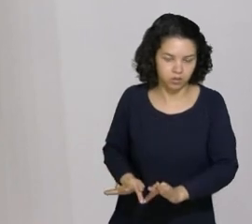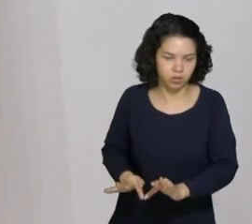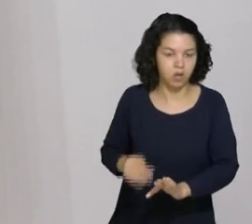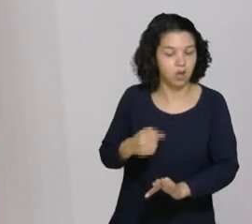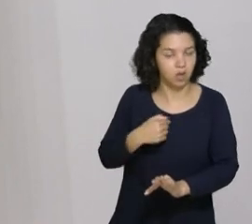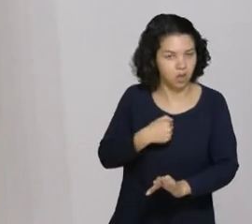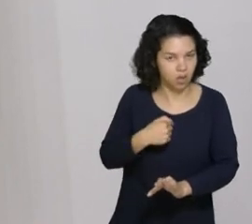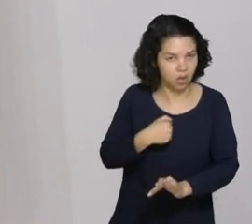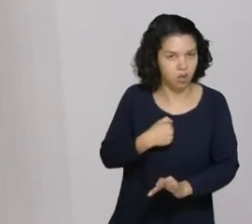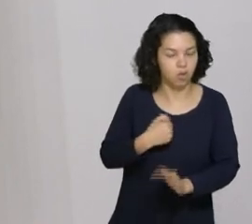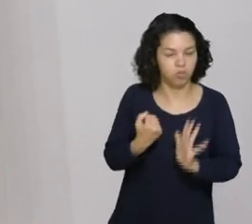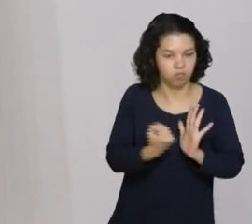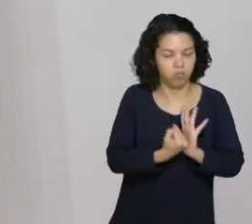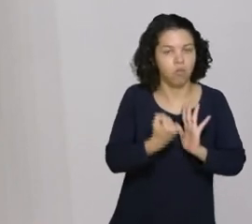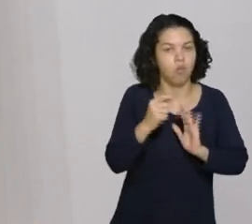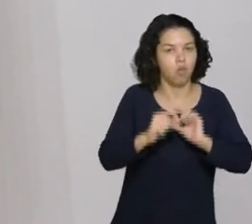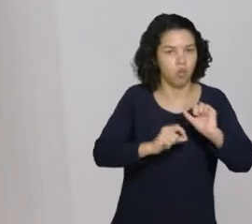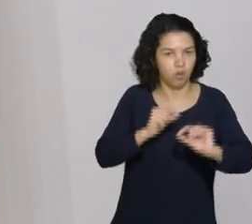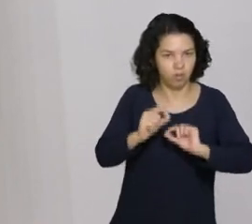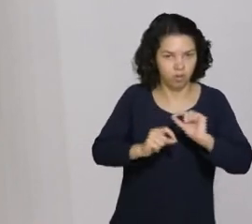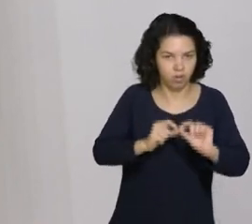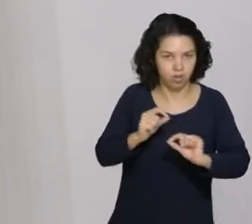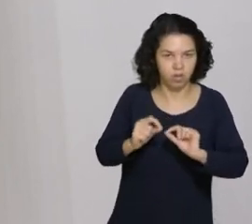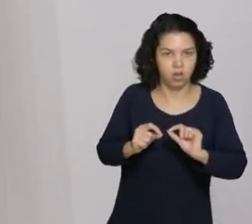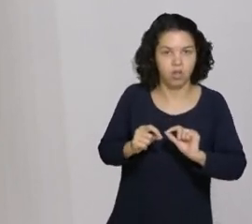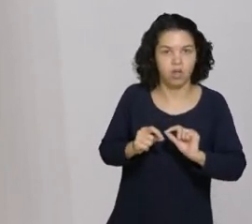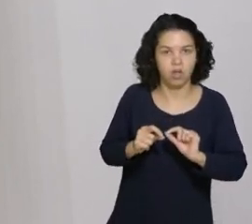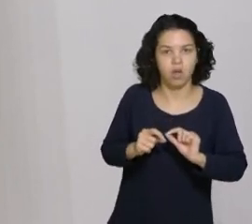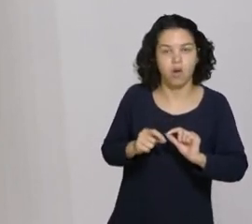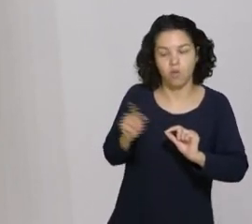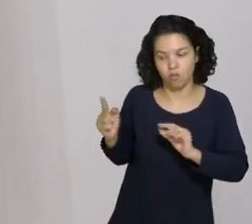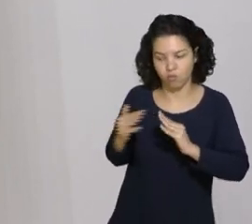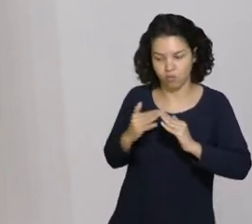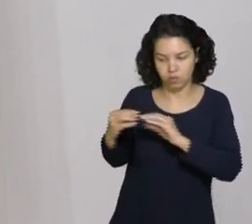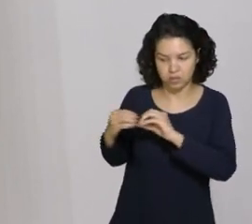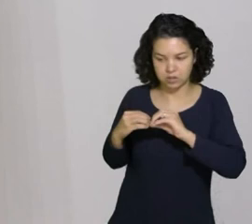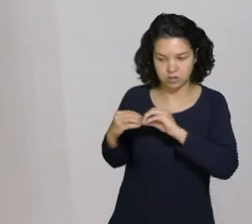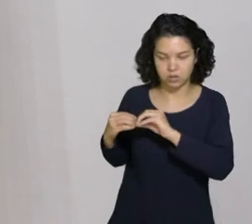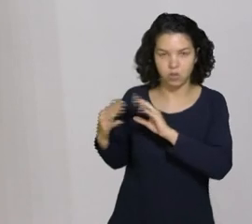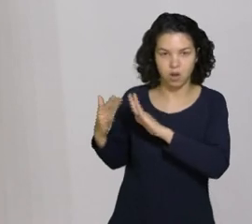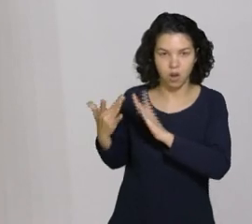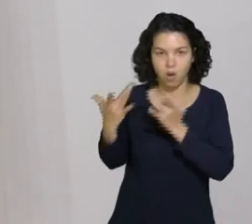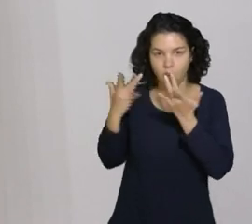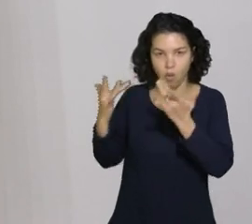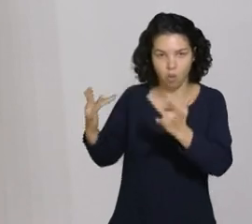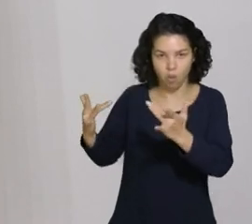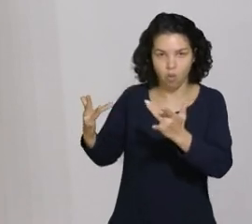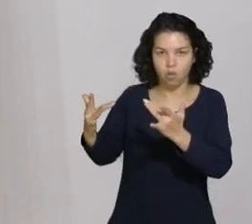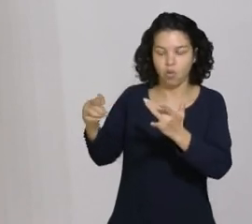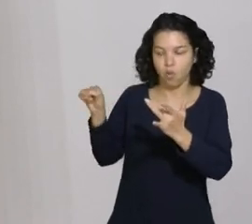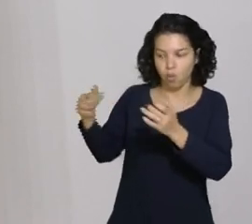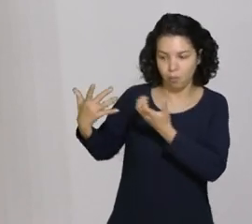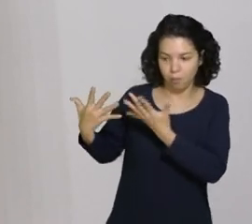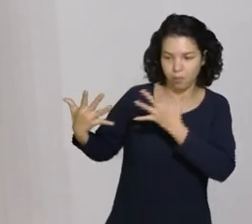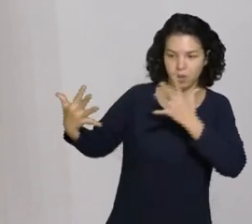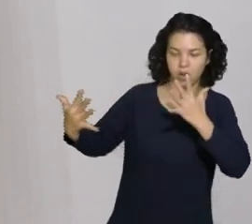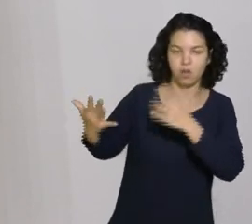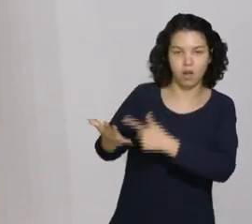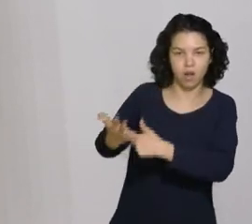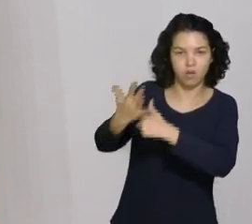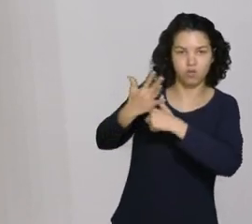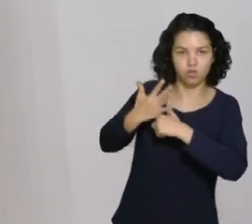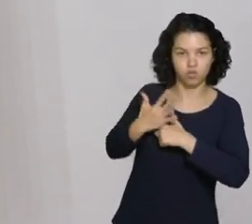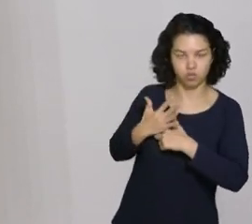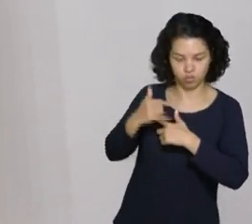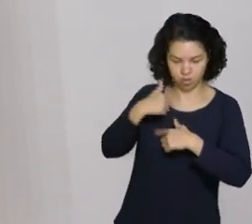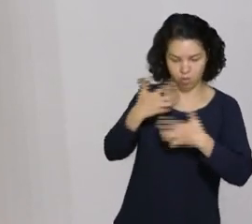visitou a casa de Ouro o brilho também tem a luz sempre foi meu lema da vida né se a minha avó estão todas